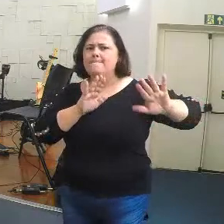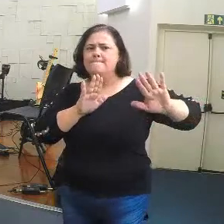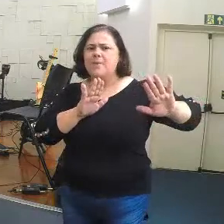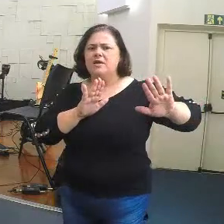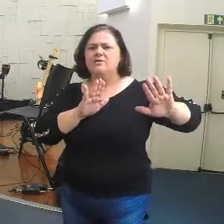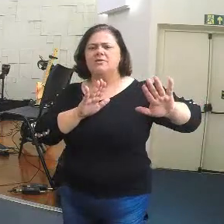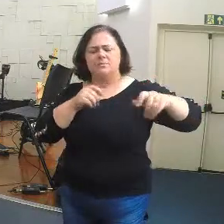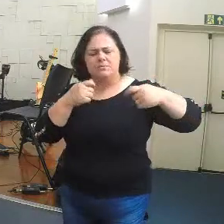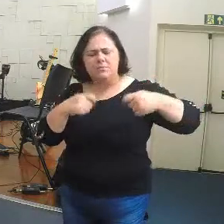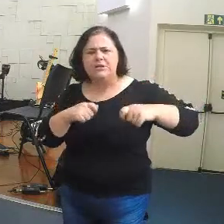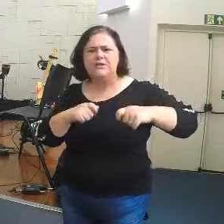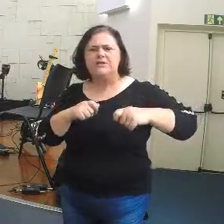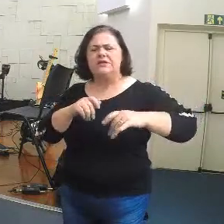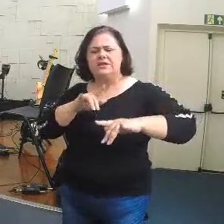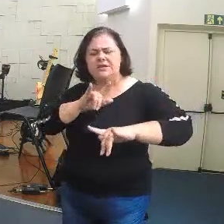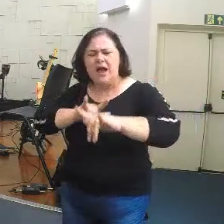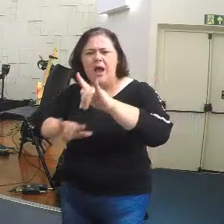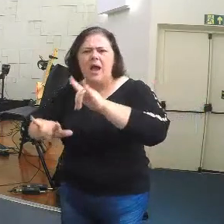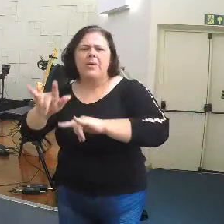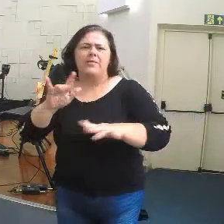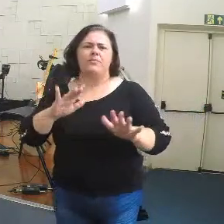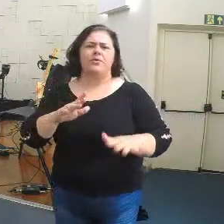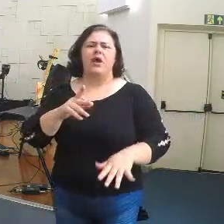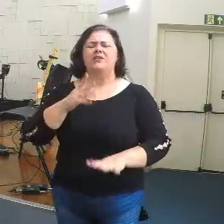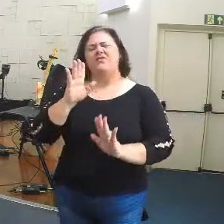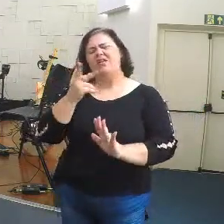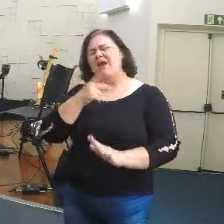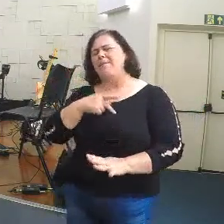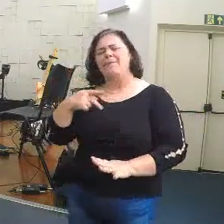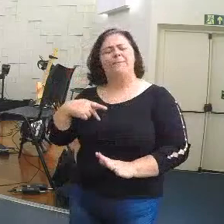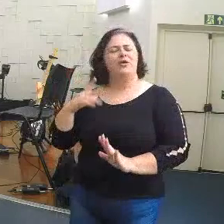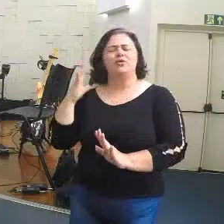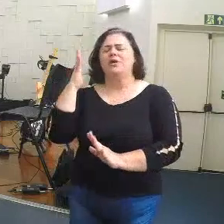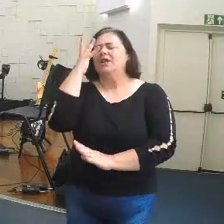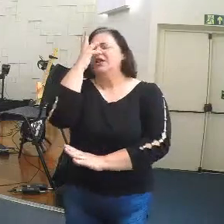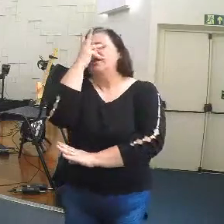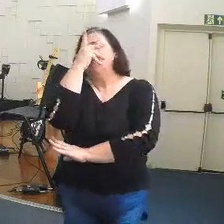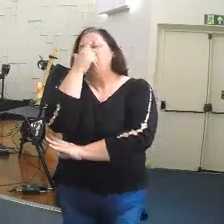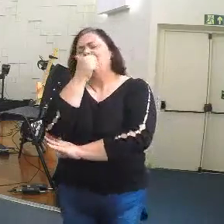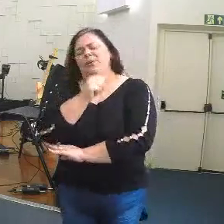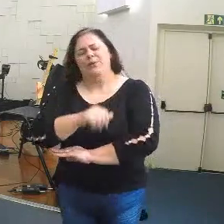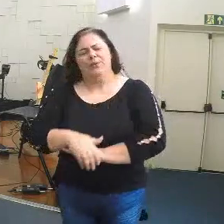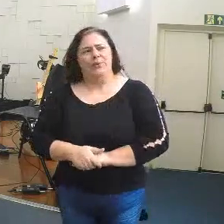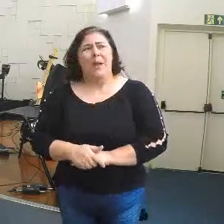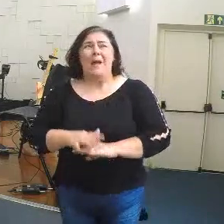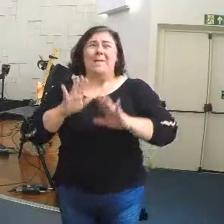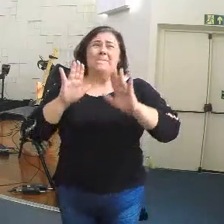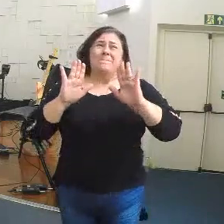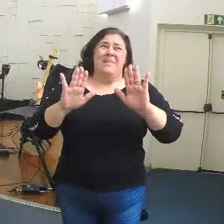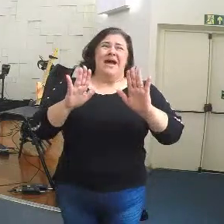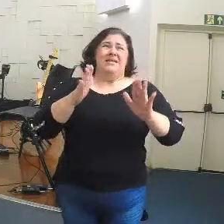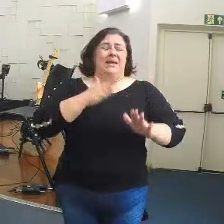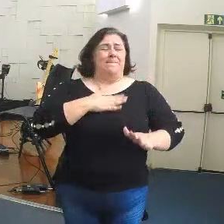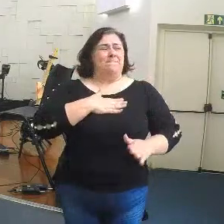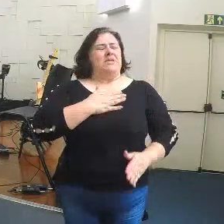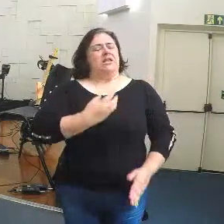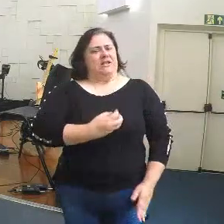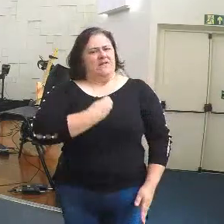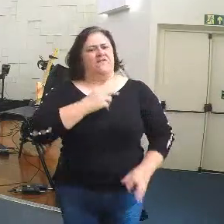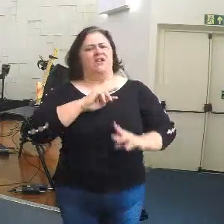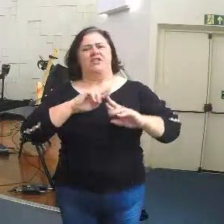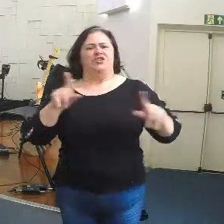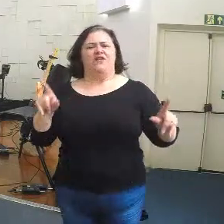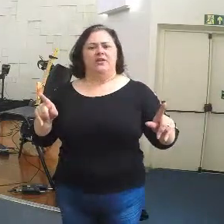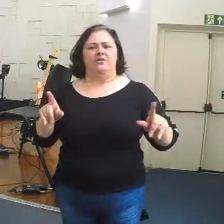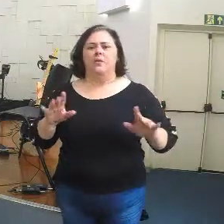Racionalizam isso. Olha, pastor, é muito bonito esse discurso, esse sermão poético de João, mas na vida real é diferente. Não é diferente para você que crê, não